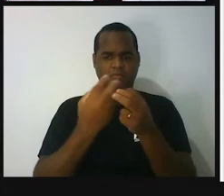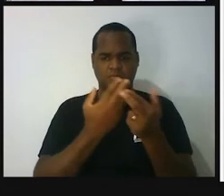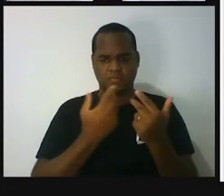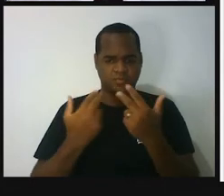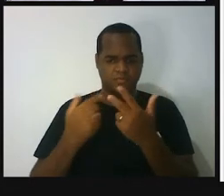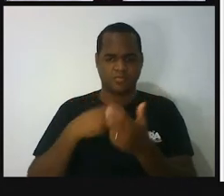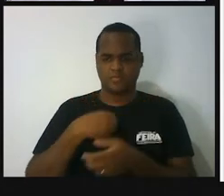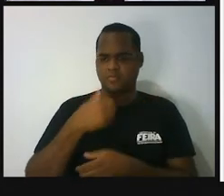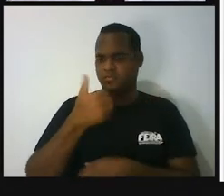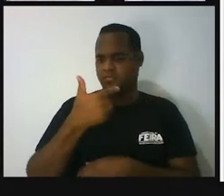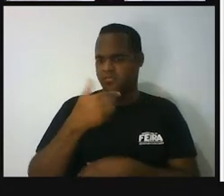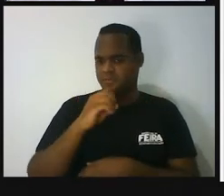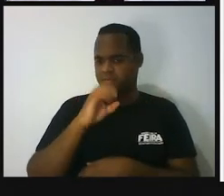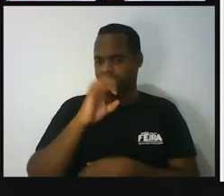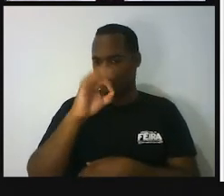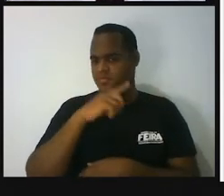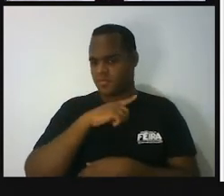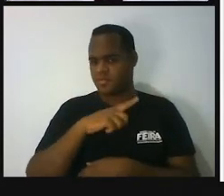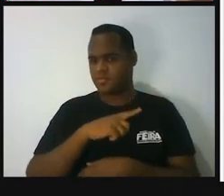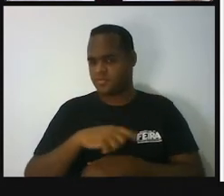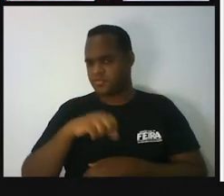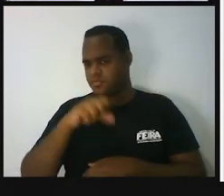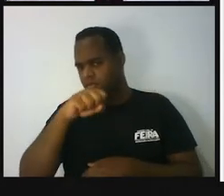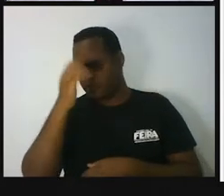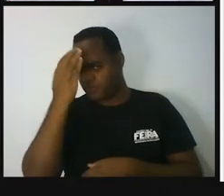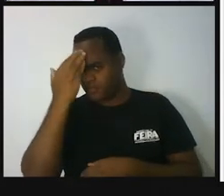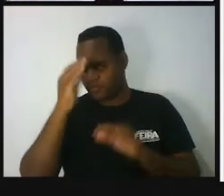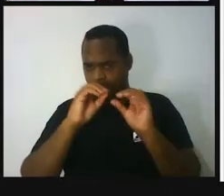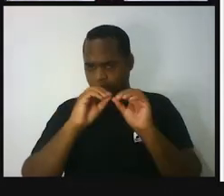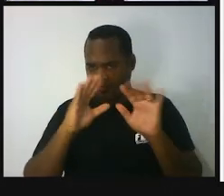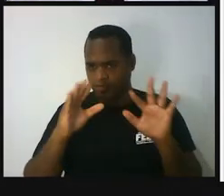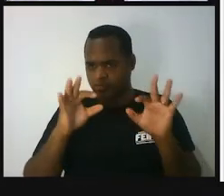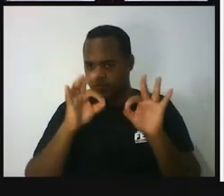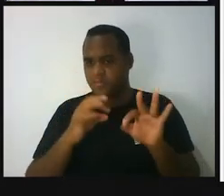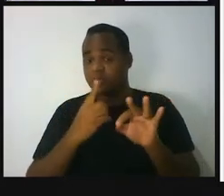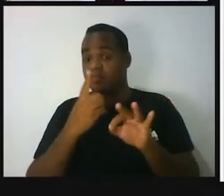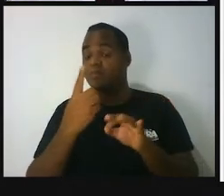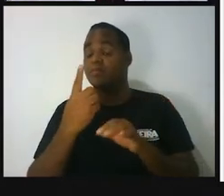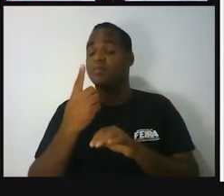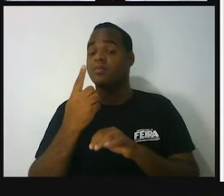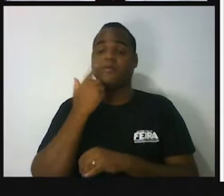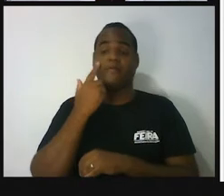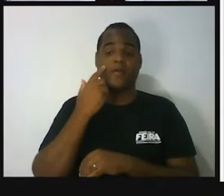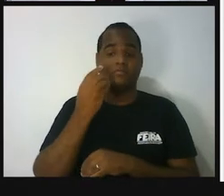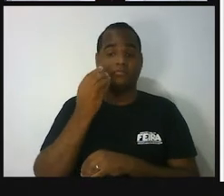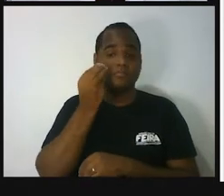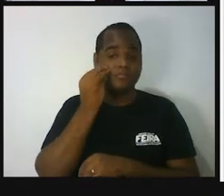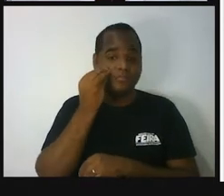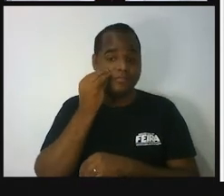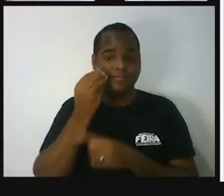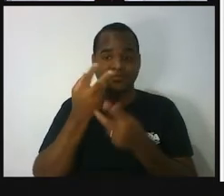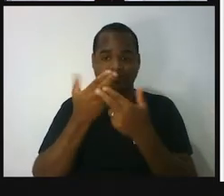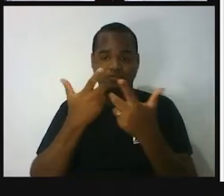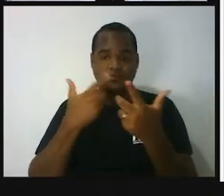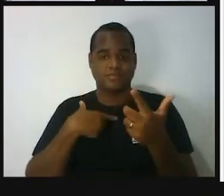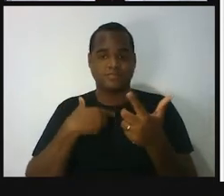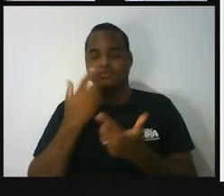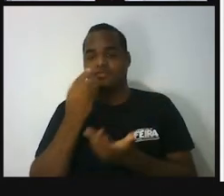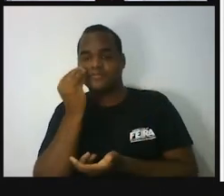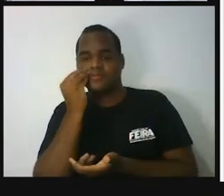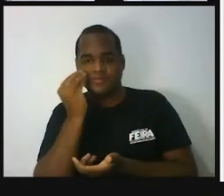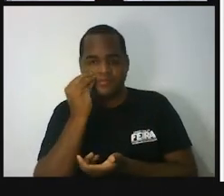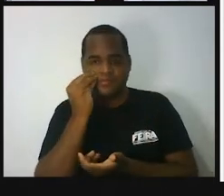dá 120 graus? Será? Bora medir mais um. Não custa nada, ó.